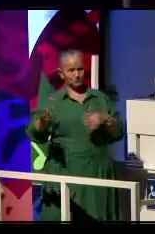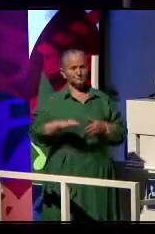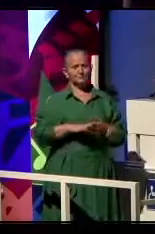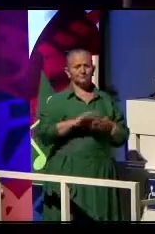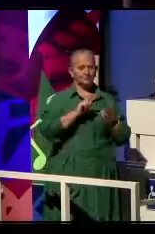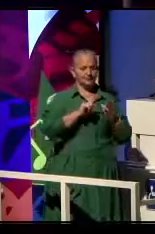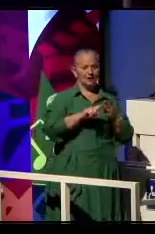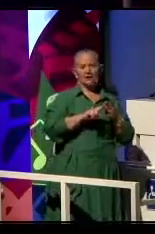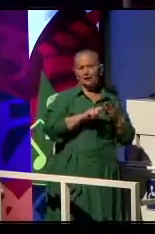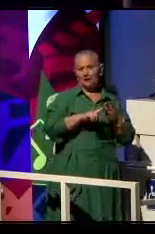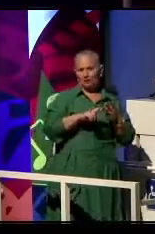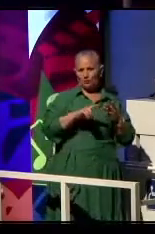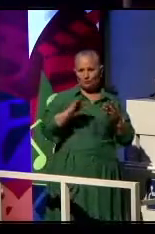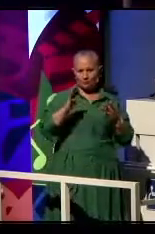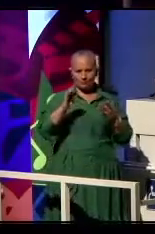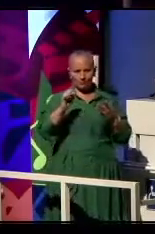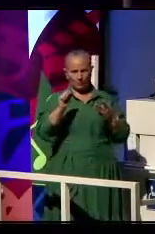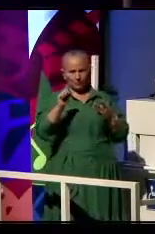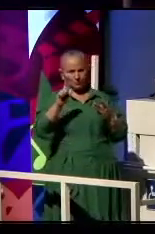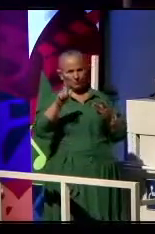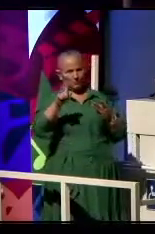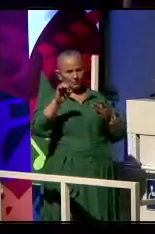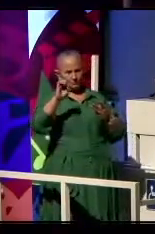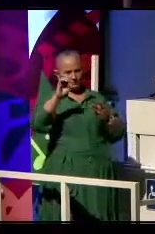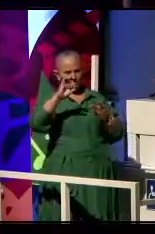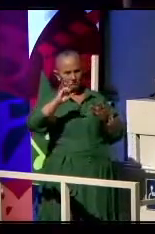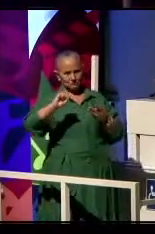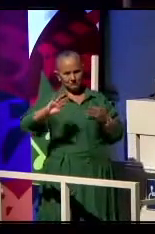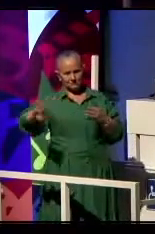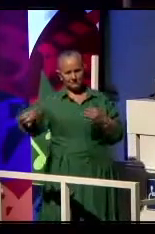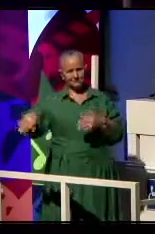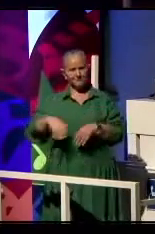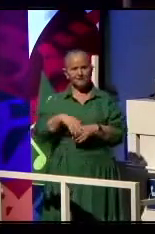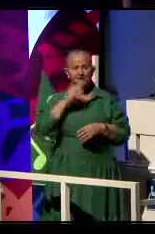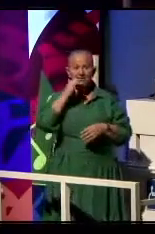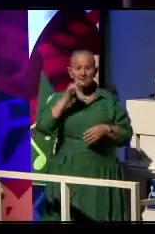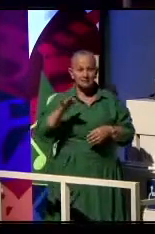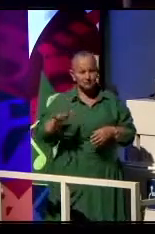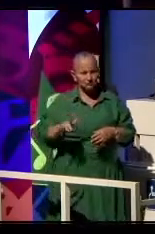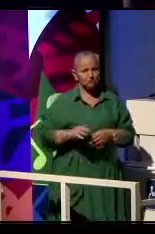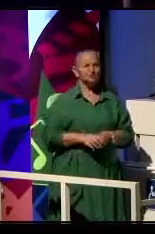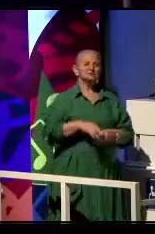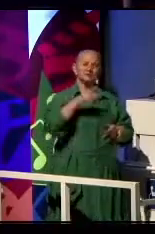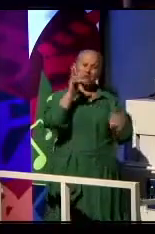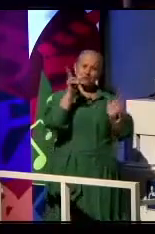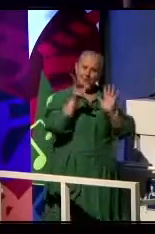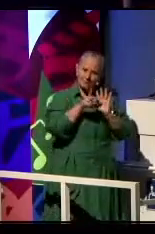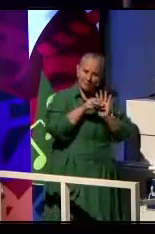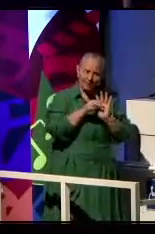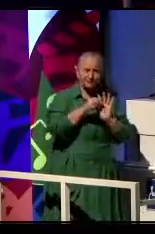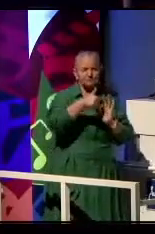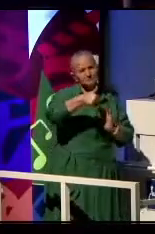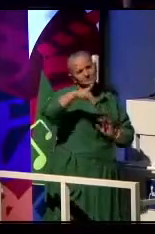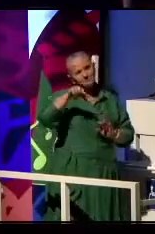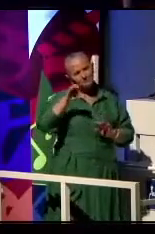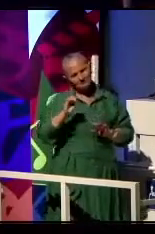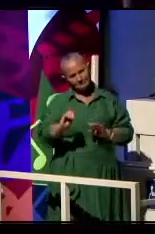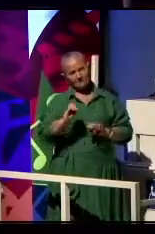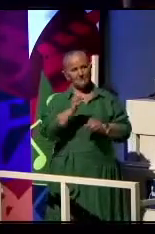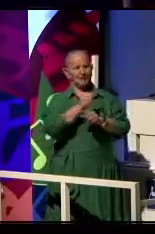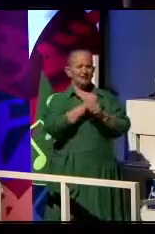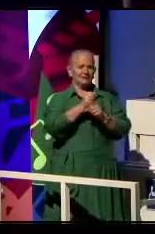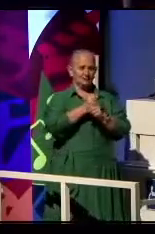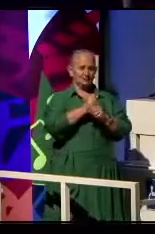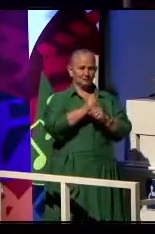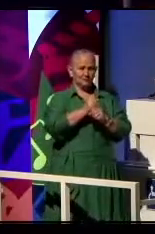São poesias que a gente vai ver. São músicas que, apesar dos 50 anos, continuam comoventes, nos tocam, nos